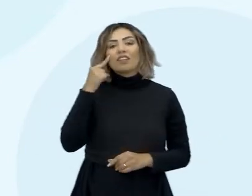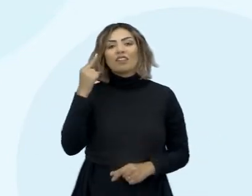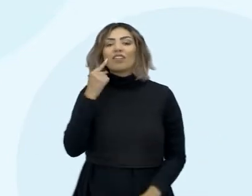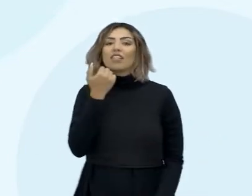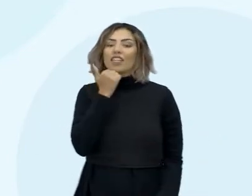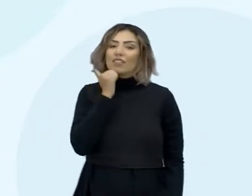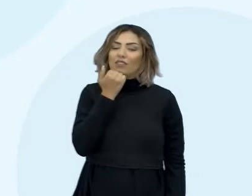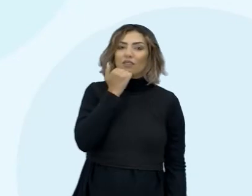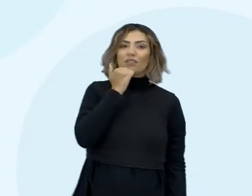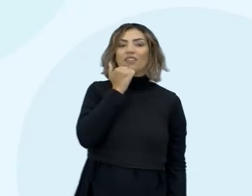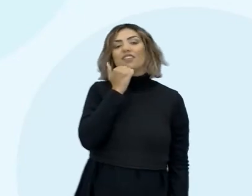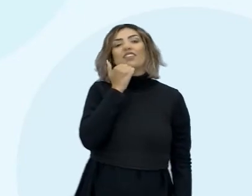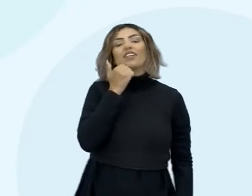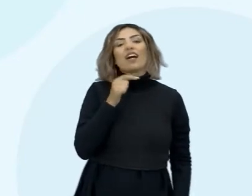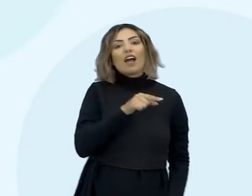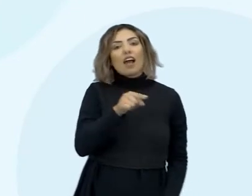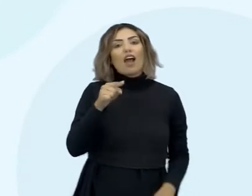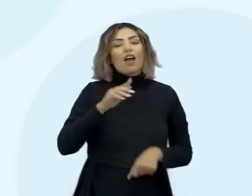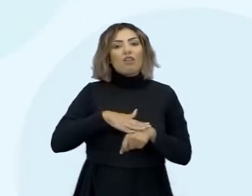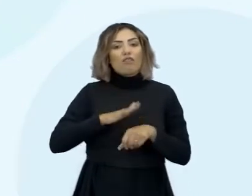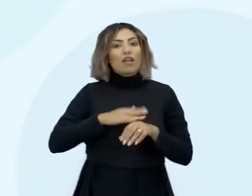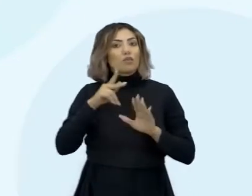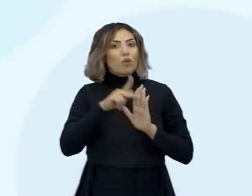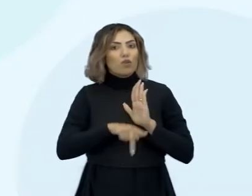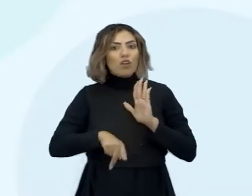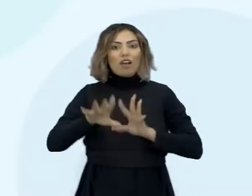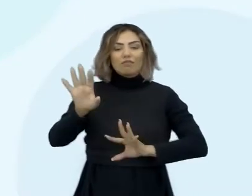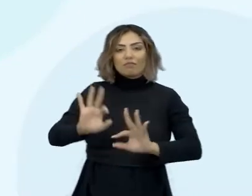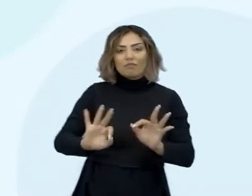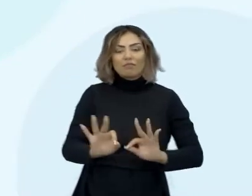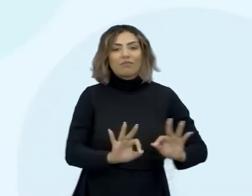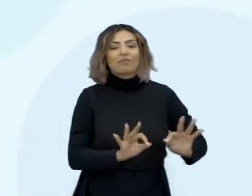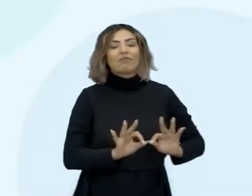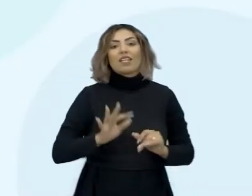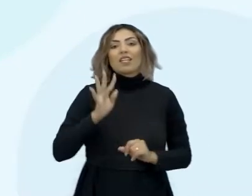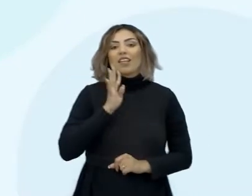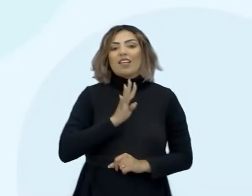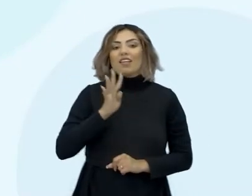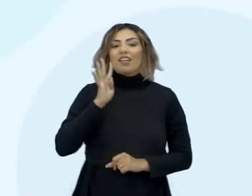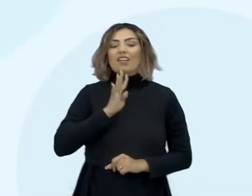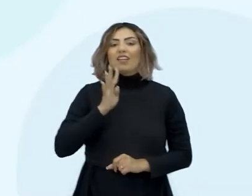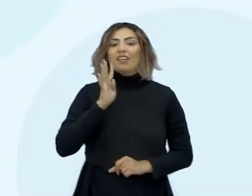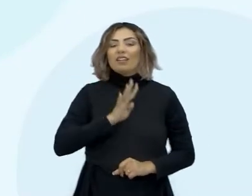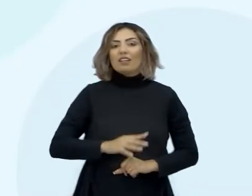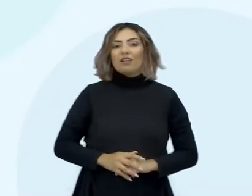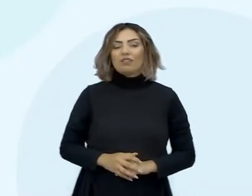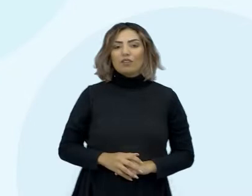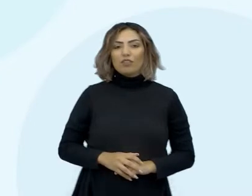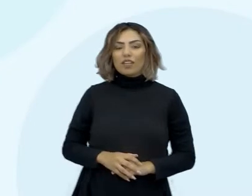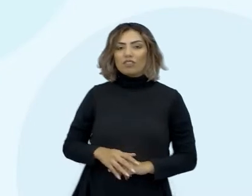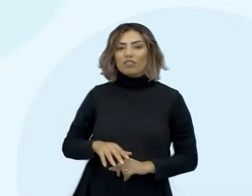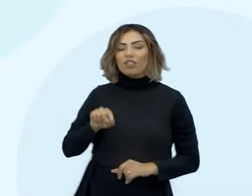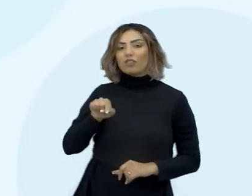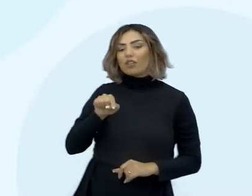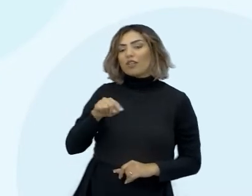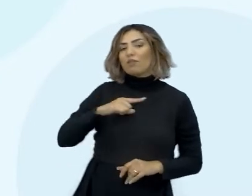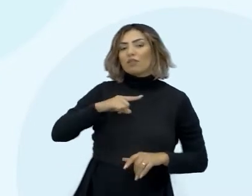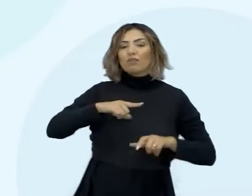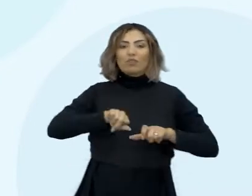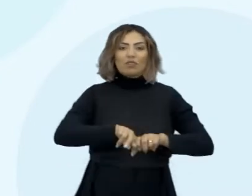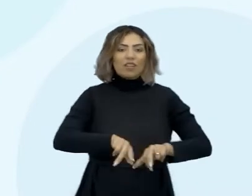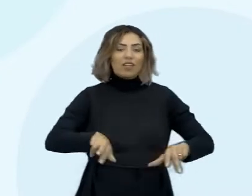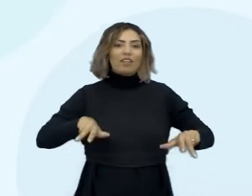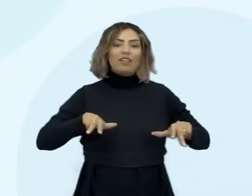ciências, né? Que desenvolveu aí um projeto bacana que em vários momentos, né, professor Alexandre entrou um